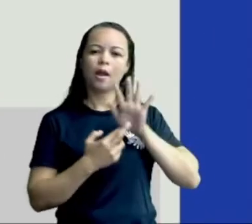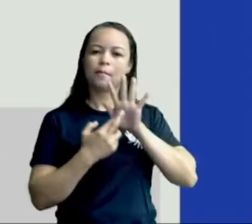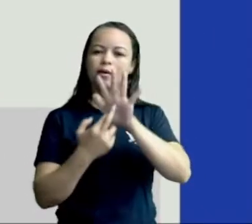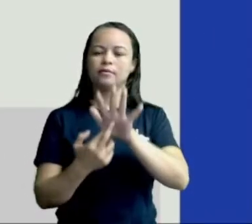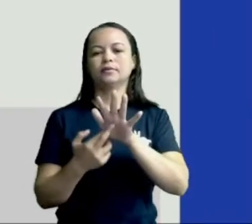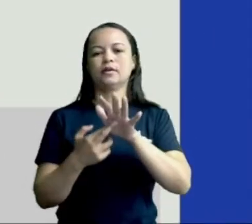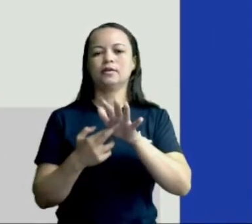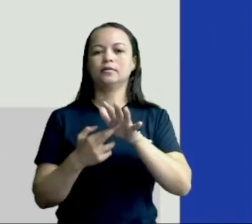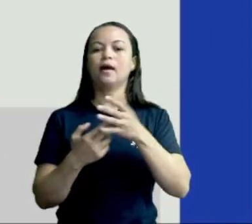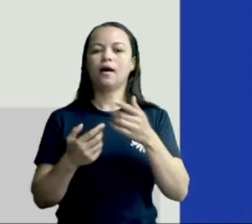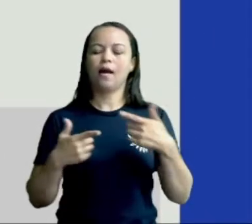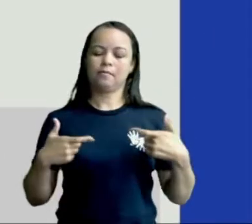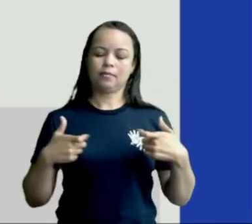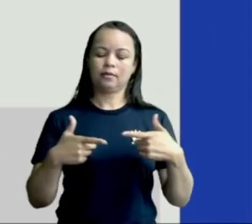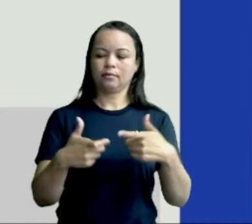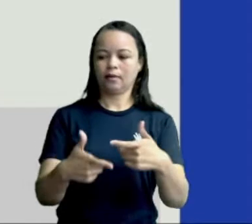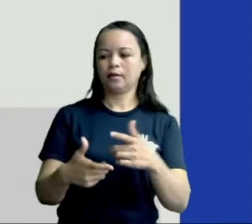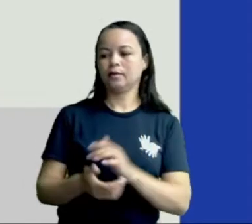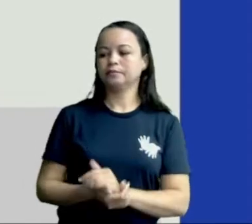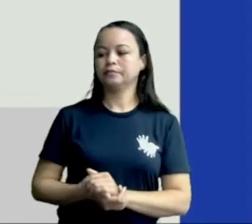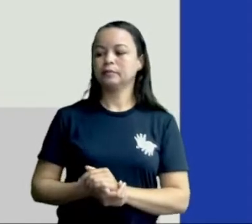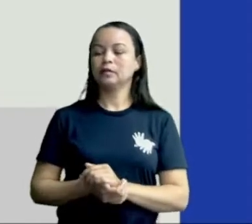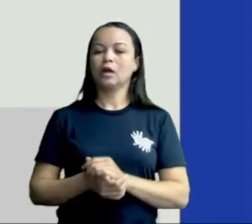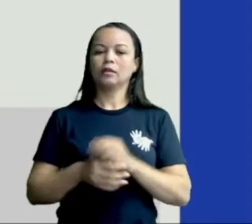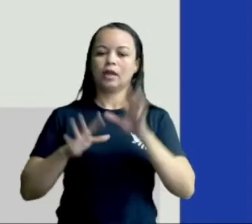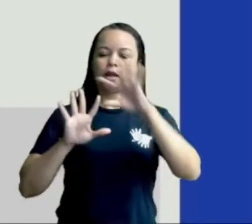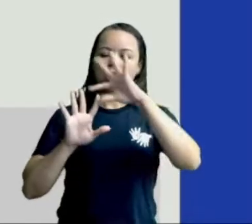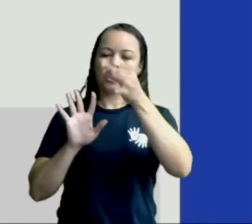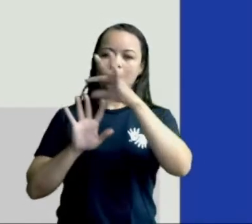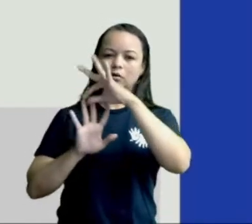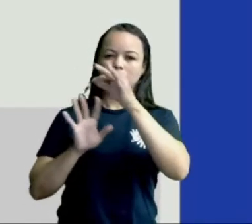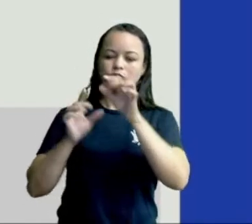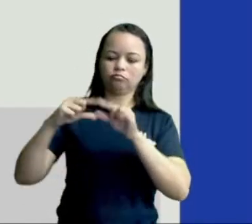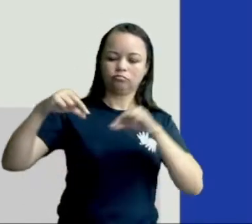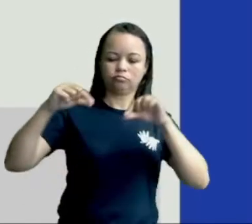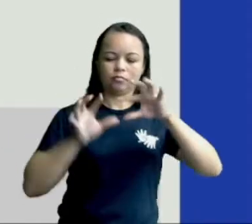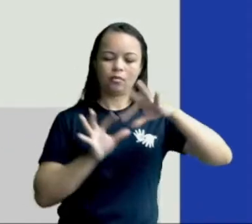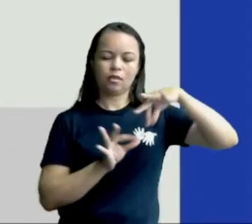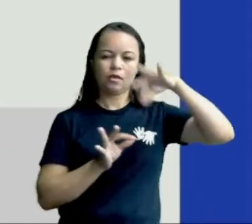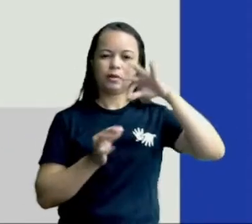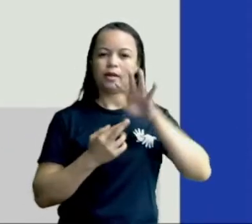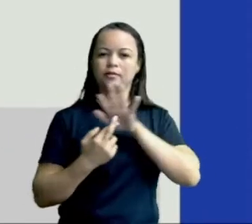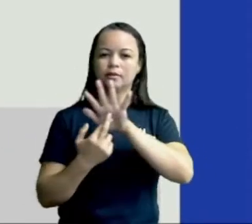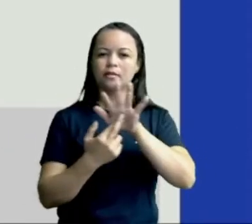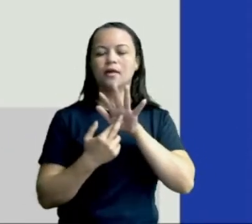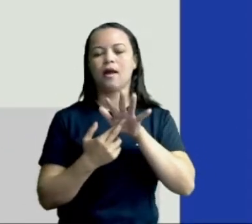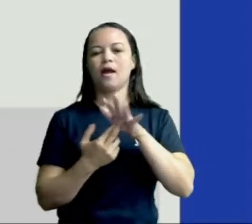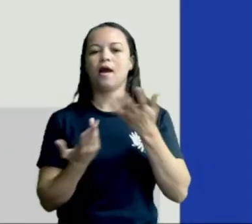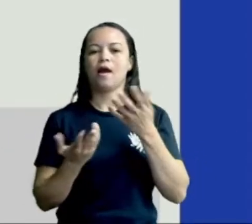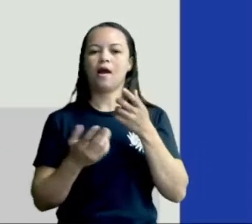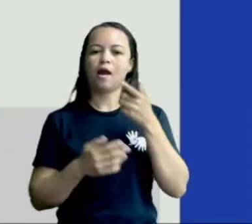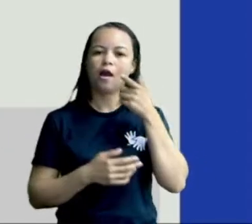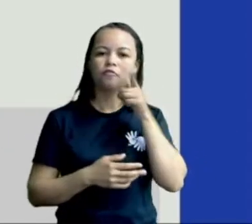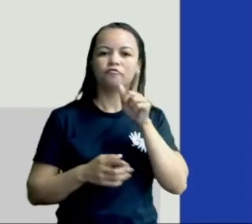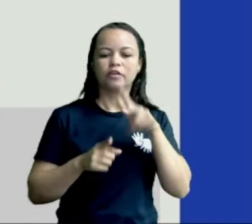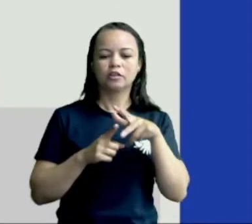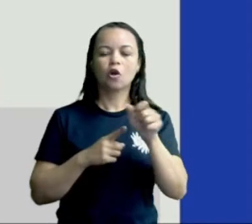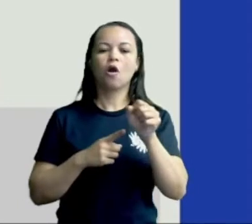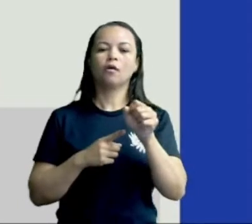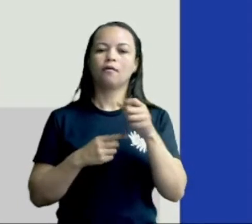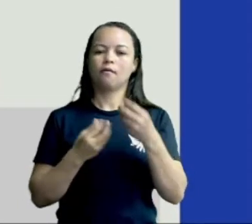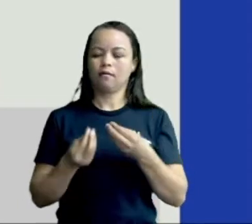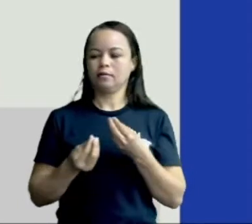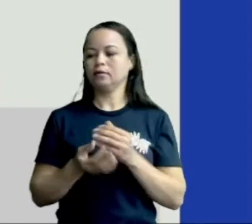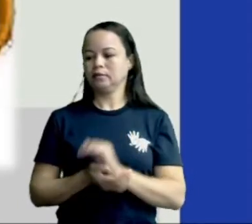Os louros, que representam as vitórias, e as cores que foram escolhidas por influência da fé